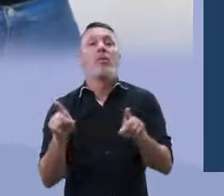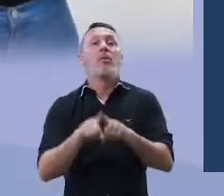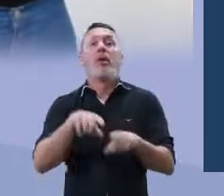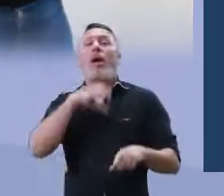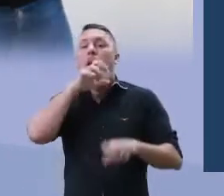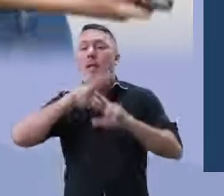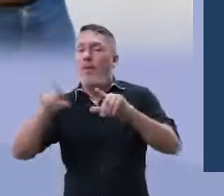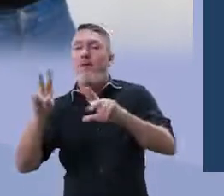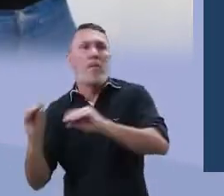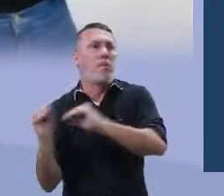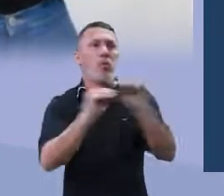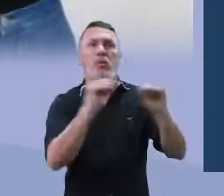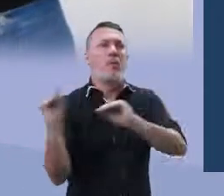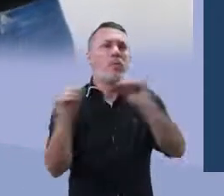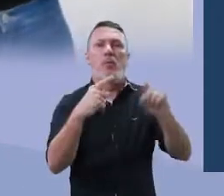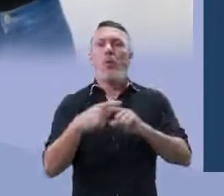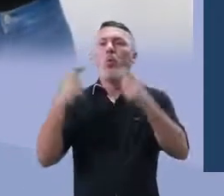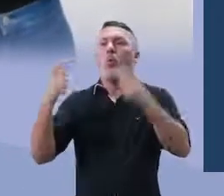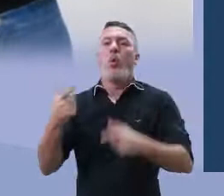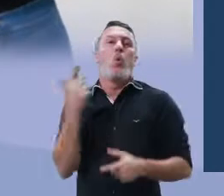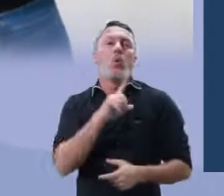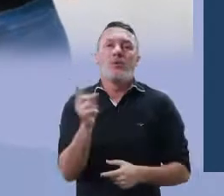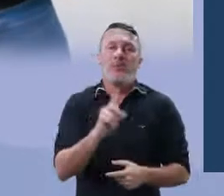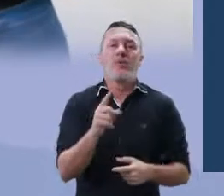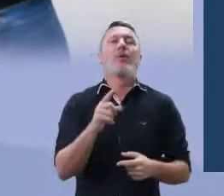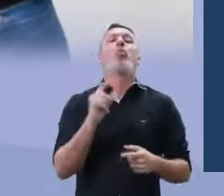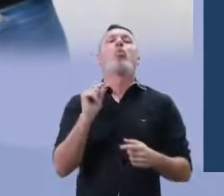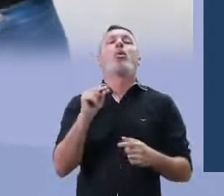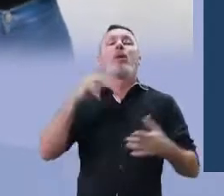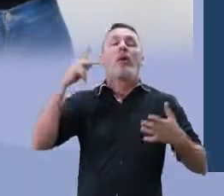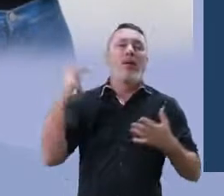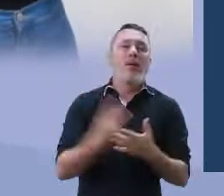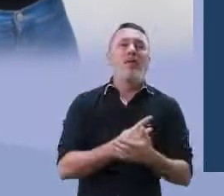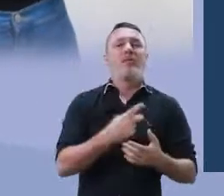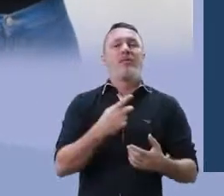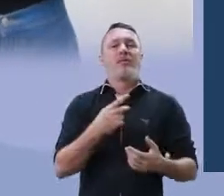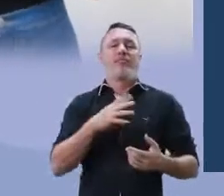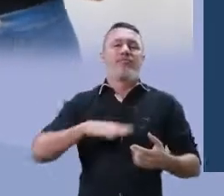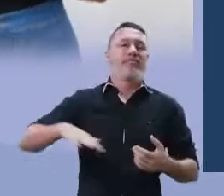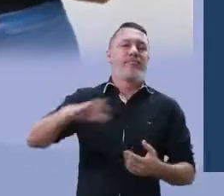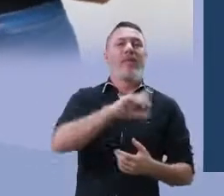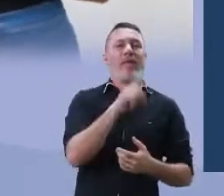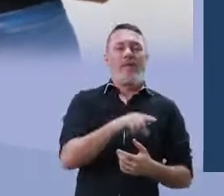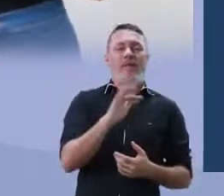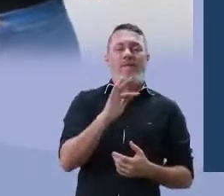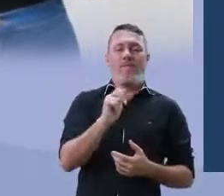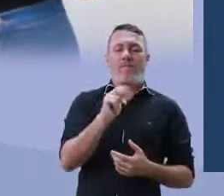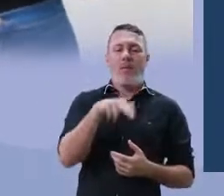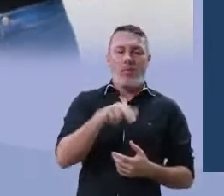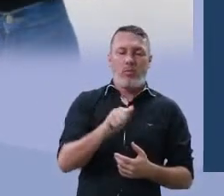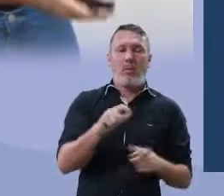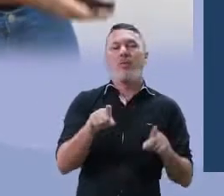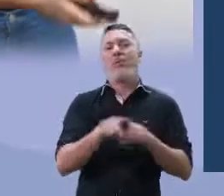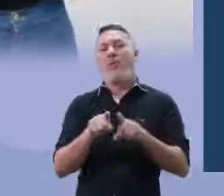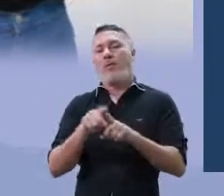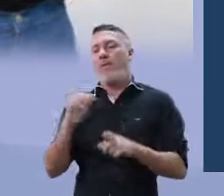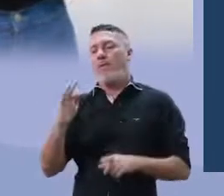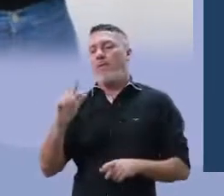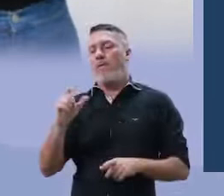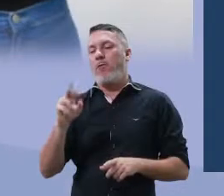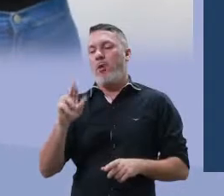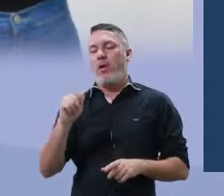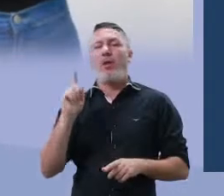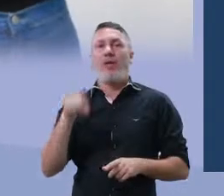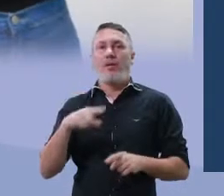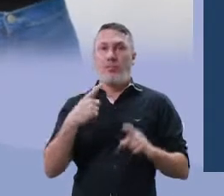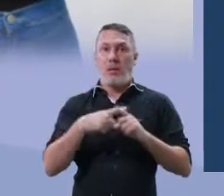outras migrando para outros locais porque não conseguem sobreviver mais ali. Então isso vai influenciar diretamente na nossa fauna e também